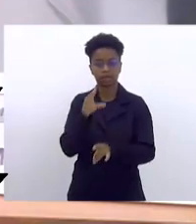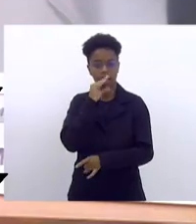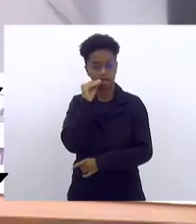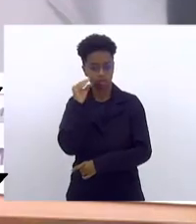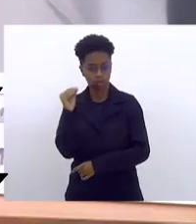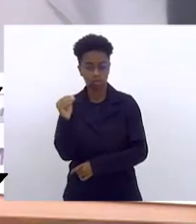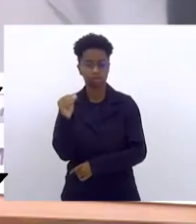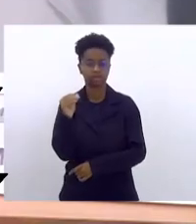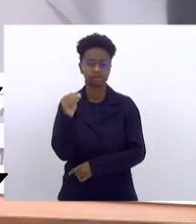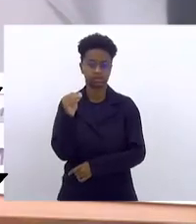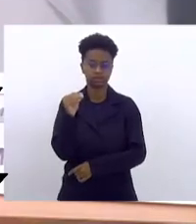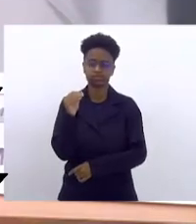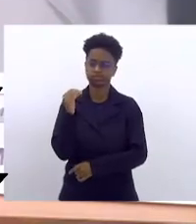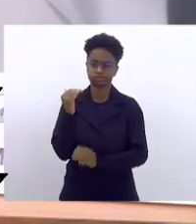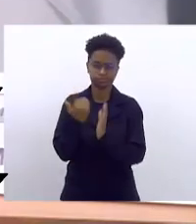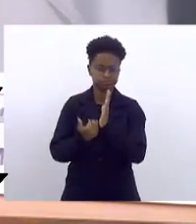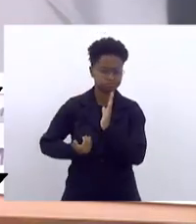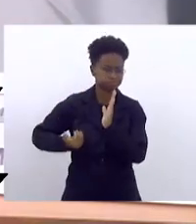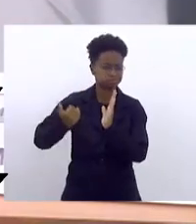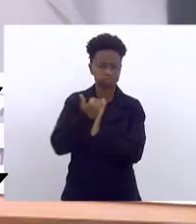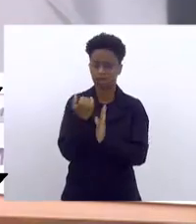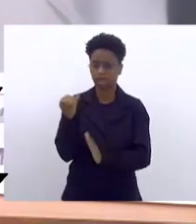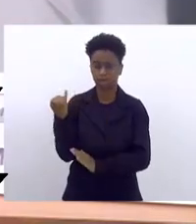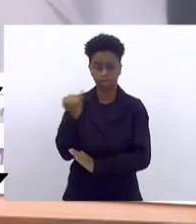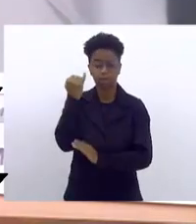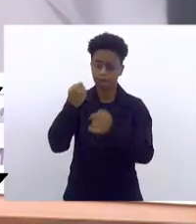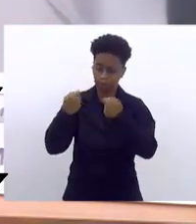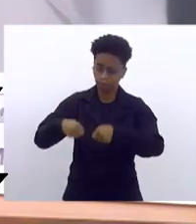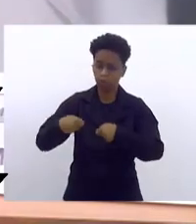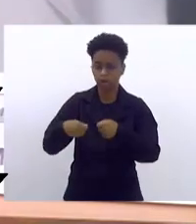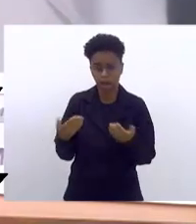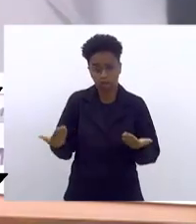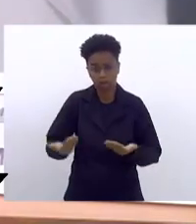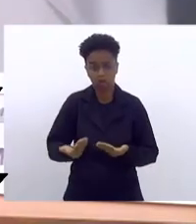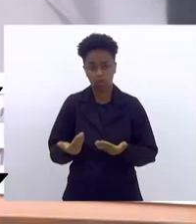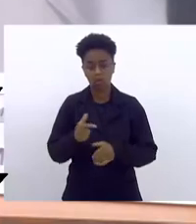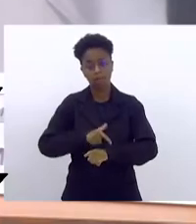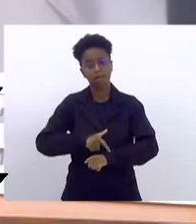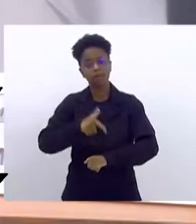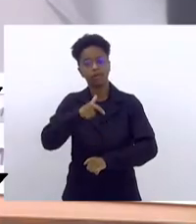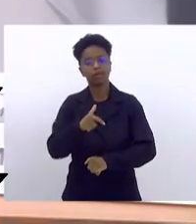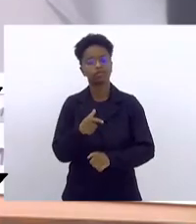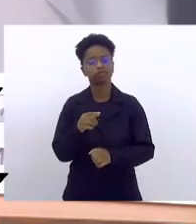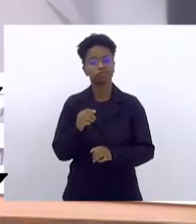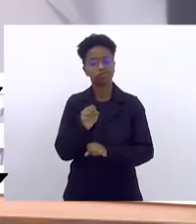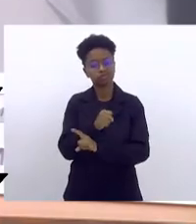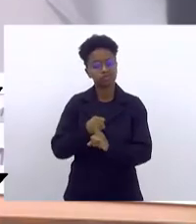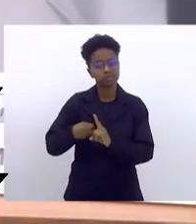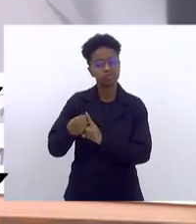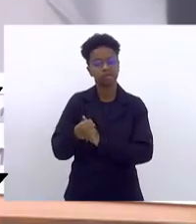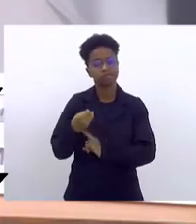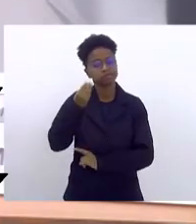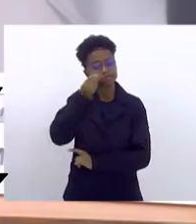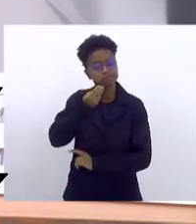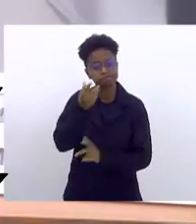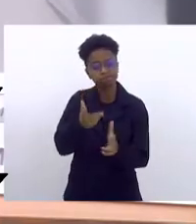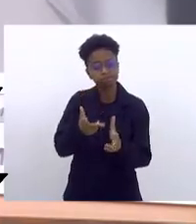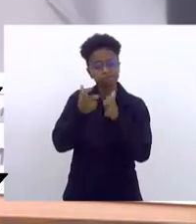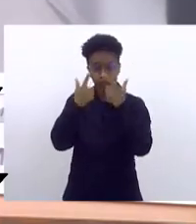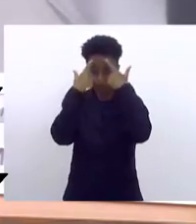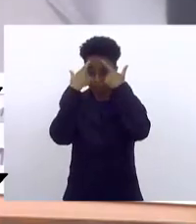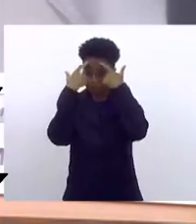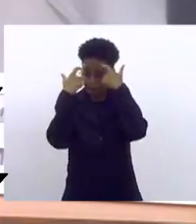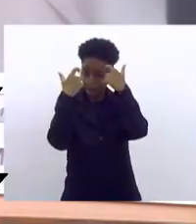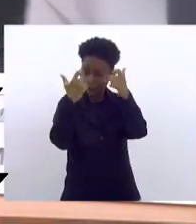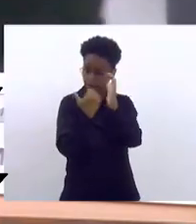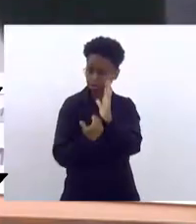é de extrema necessidade nesse momento que a sociedade passa onde a gente vê a agressividade